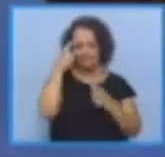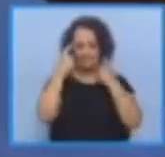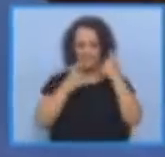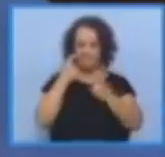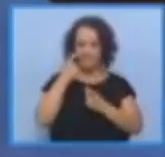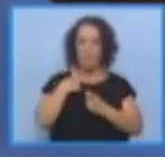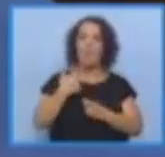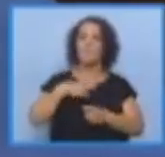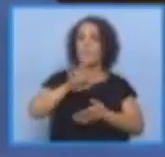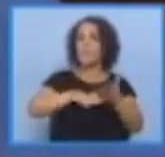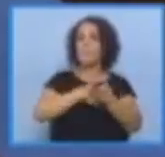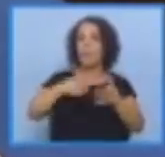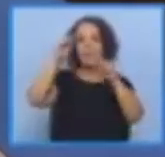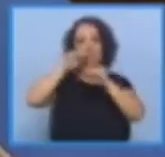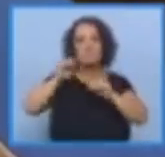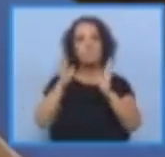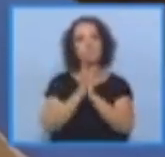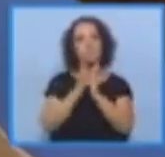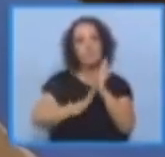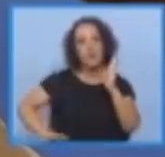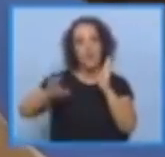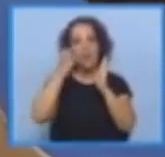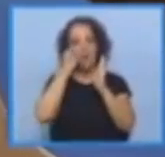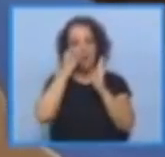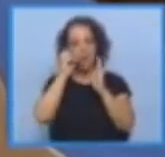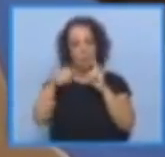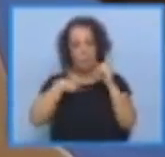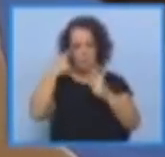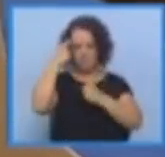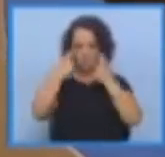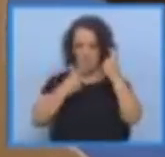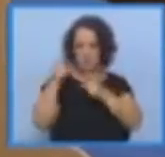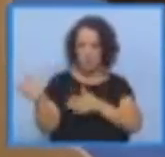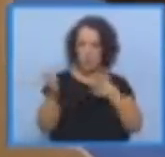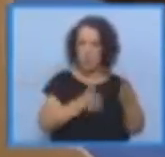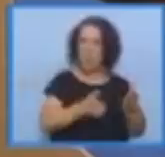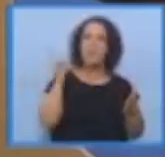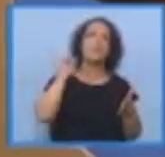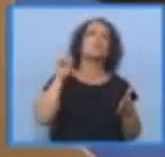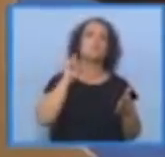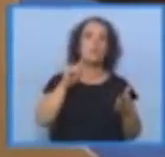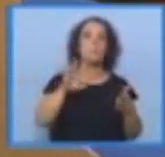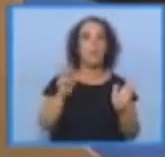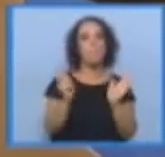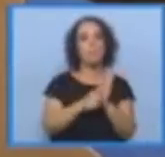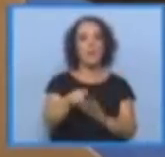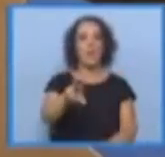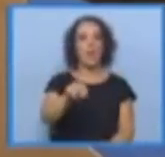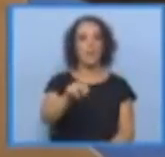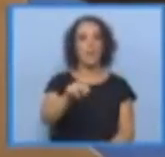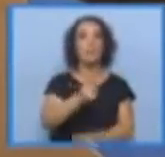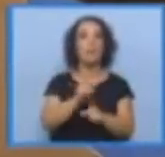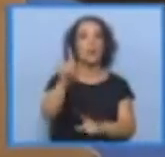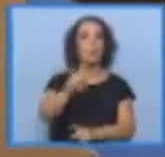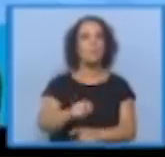plano para a evangelização de Angola e pensei que aquilo que era importante. Mas marcámos para o mês de novembro, que era o mês da